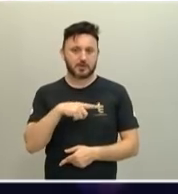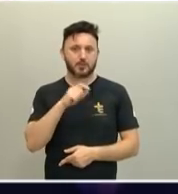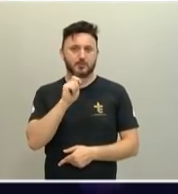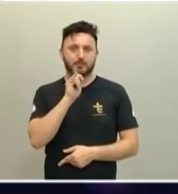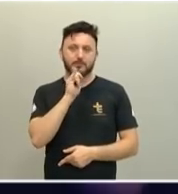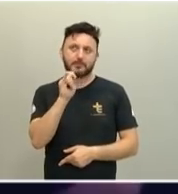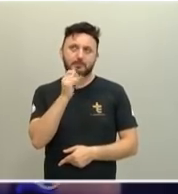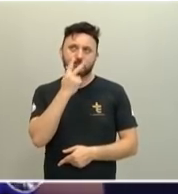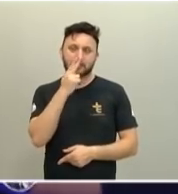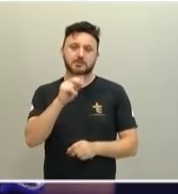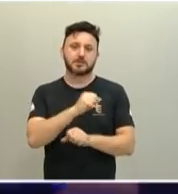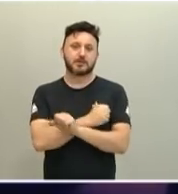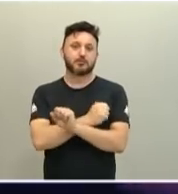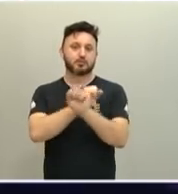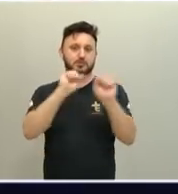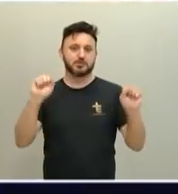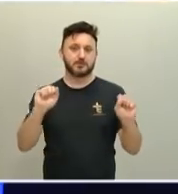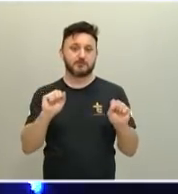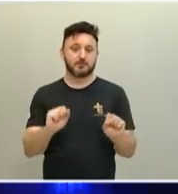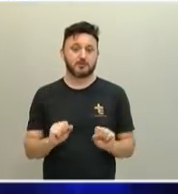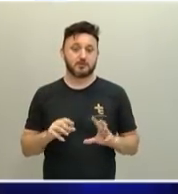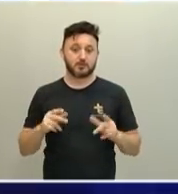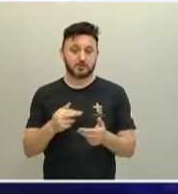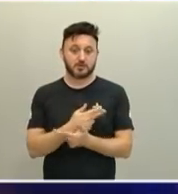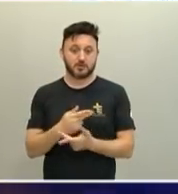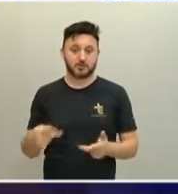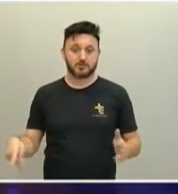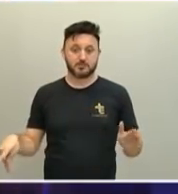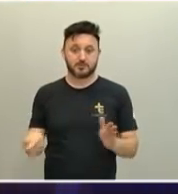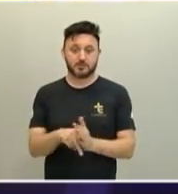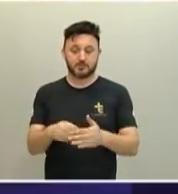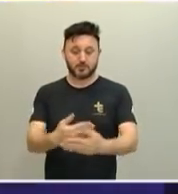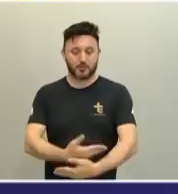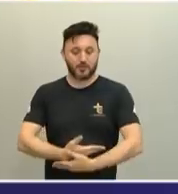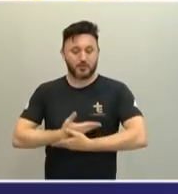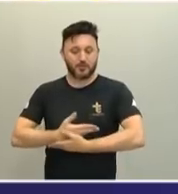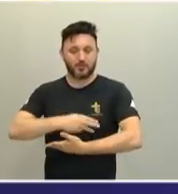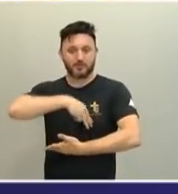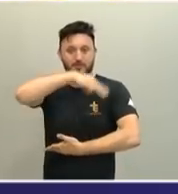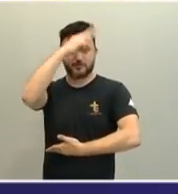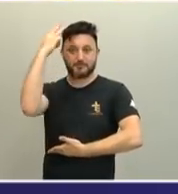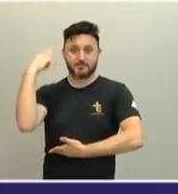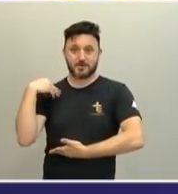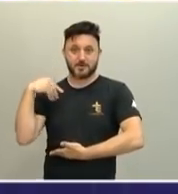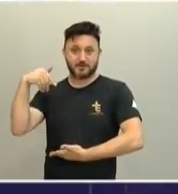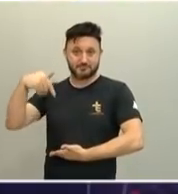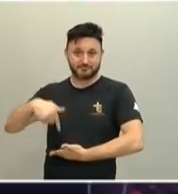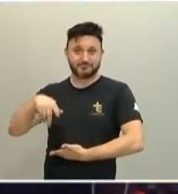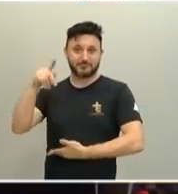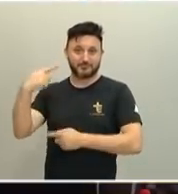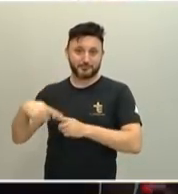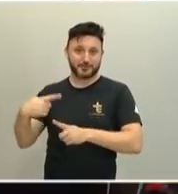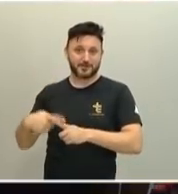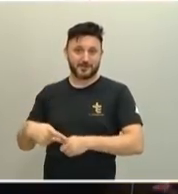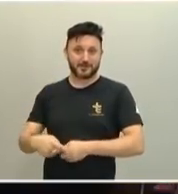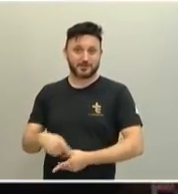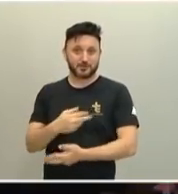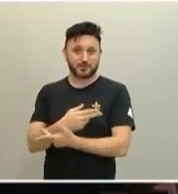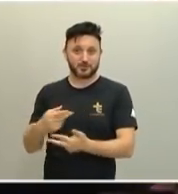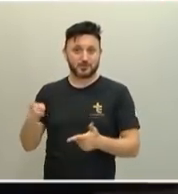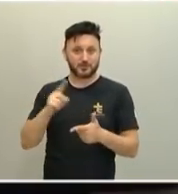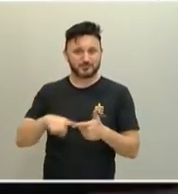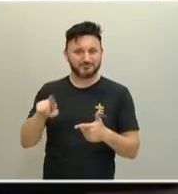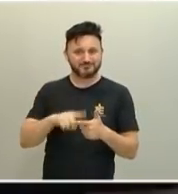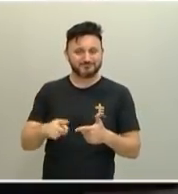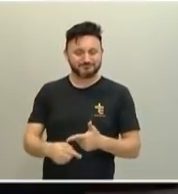impossibilidade. Quero colocar aqui agora, exatamente onde foi colocado a vida de Jesus. Estenda a sua mão aqui para frente.